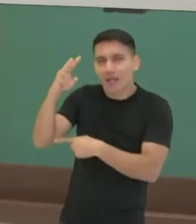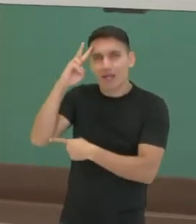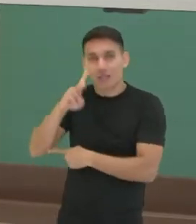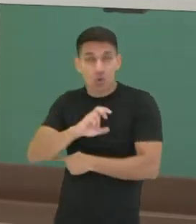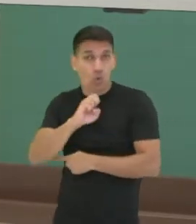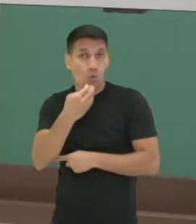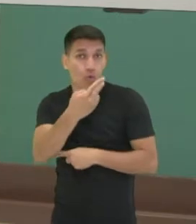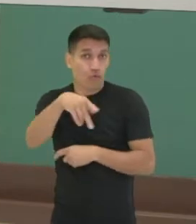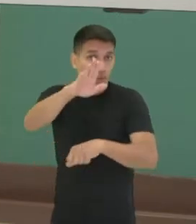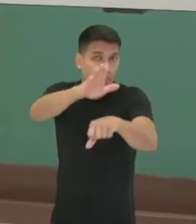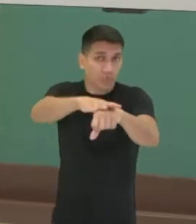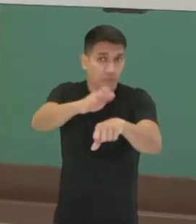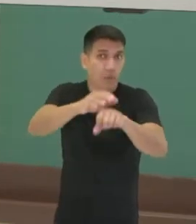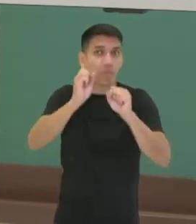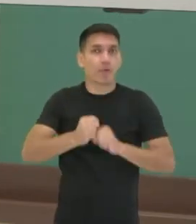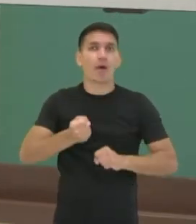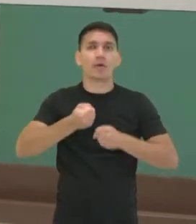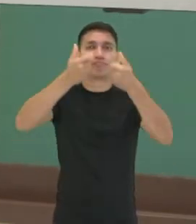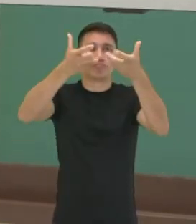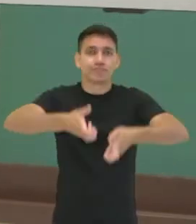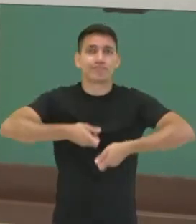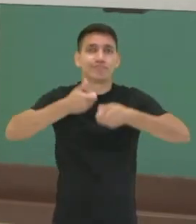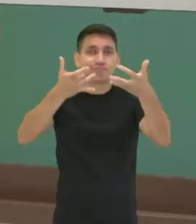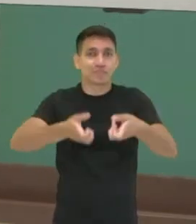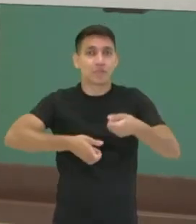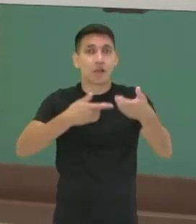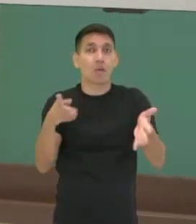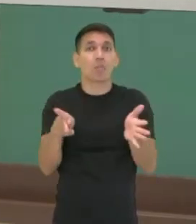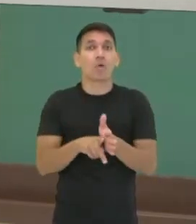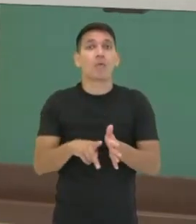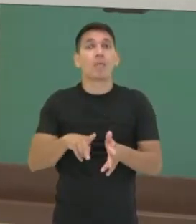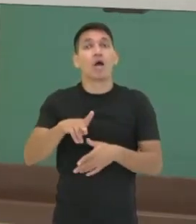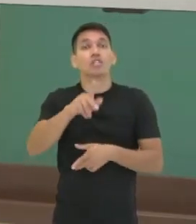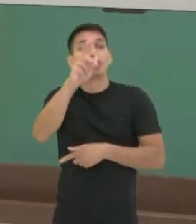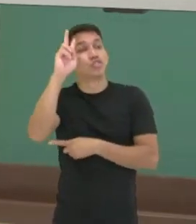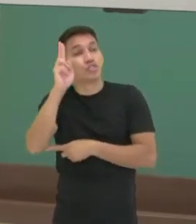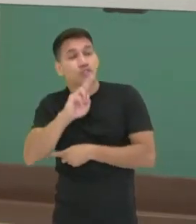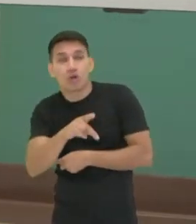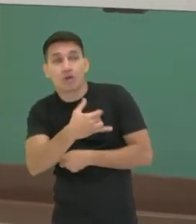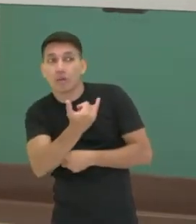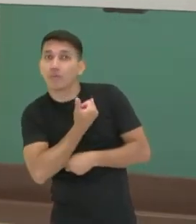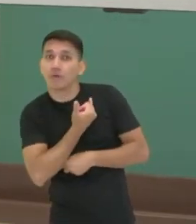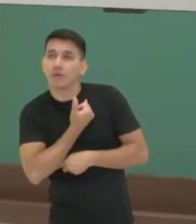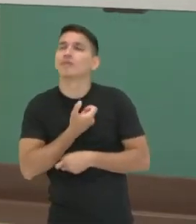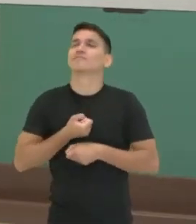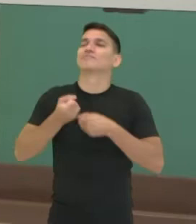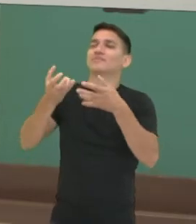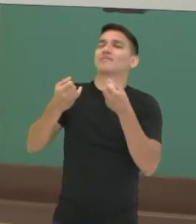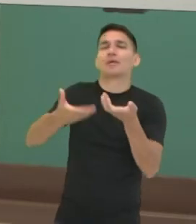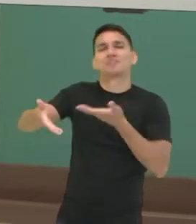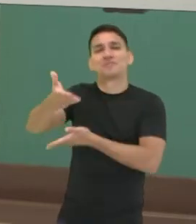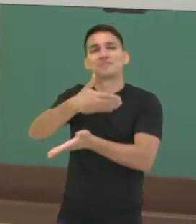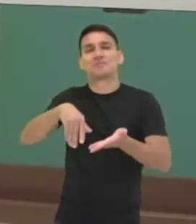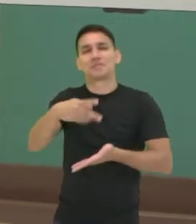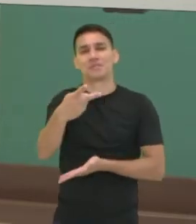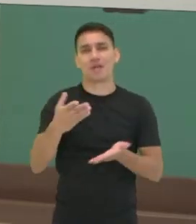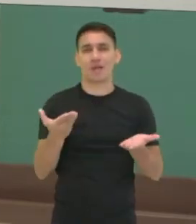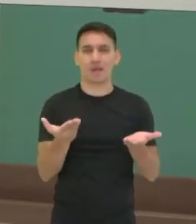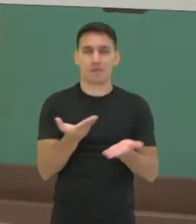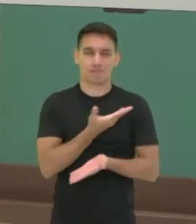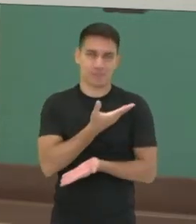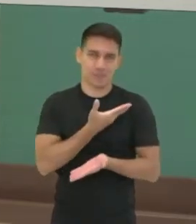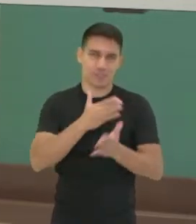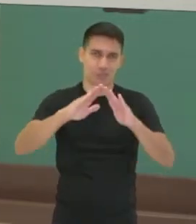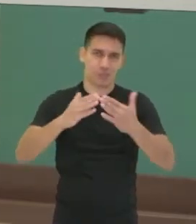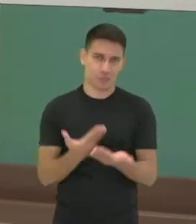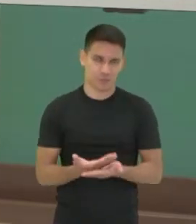você mesmo relatando a história que você ouviu de alguém para socializar com a sua turma aí na sua escola. Bom, agora que nós sabemos